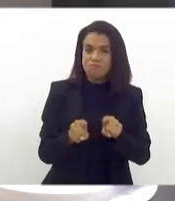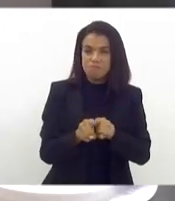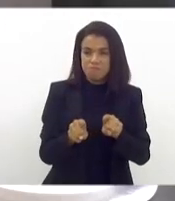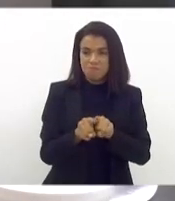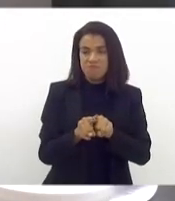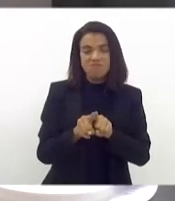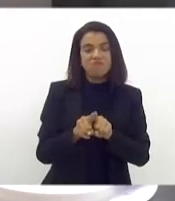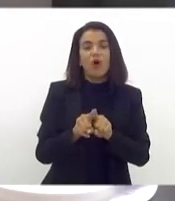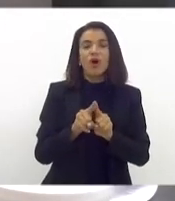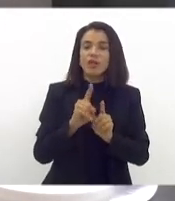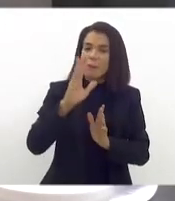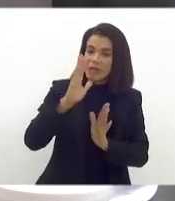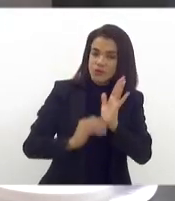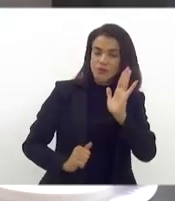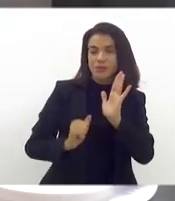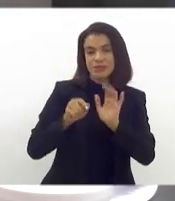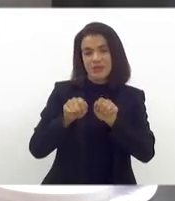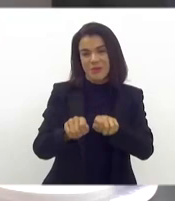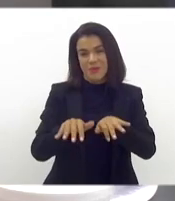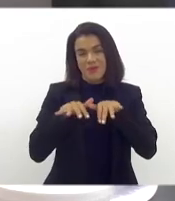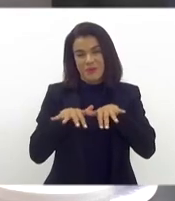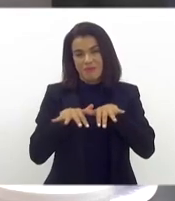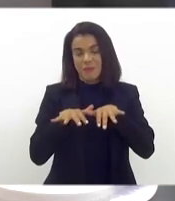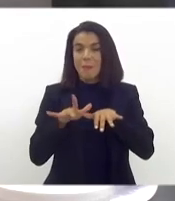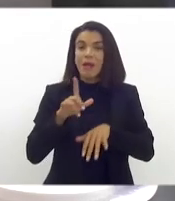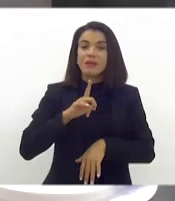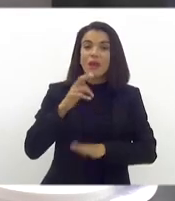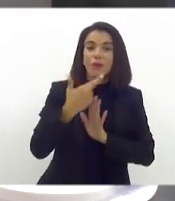em plenário. Mas se tiver acordo com o relator,